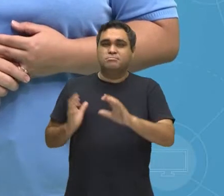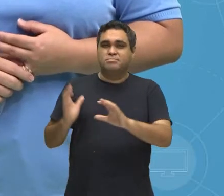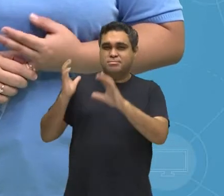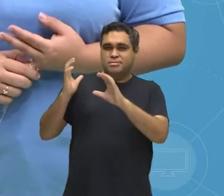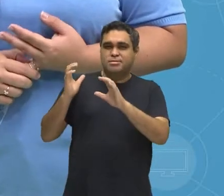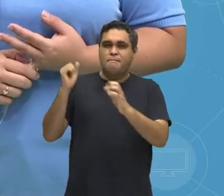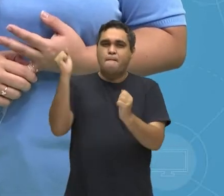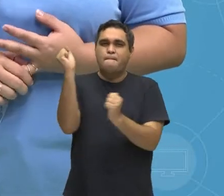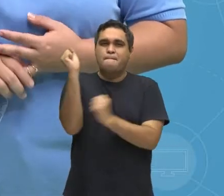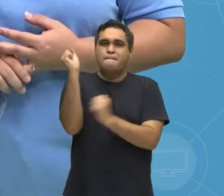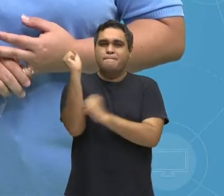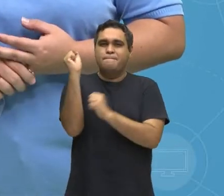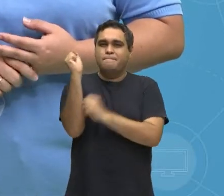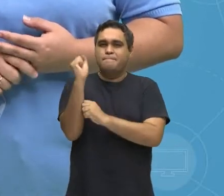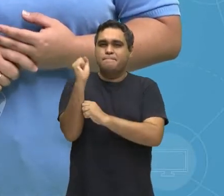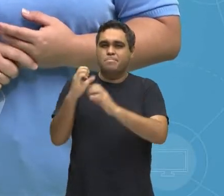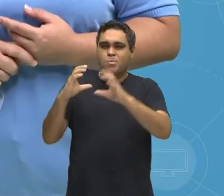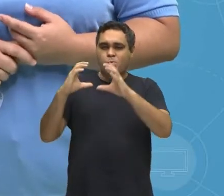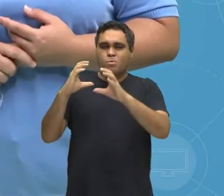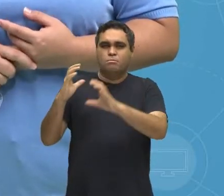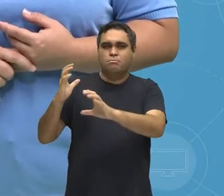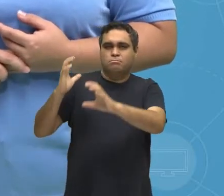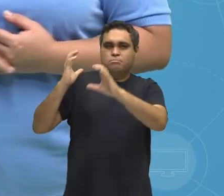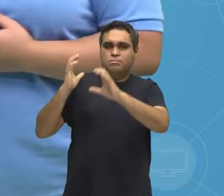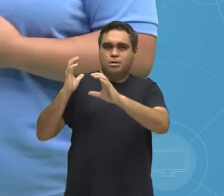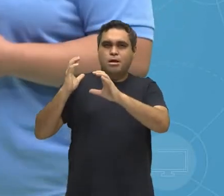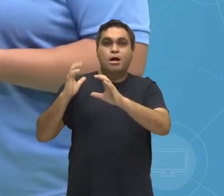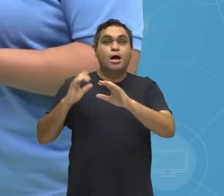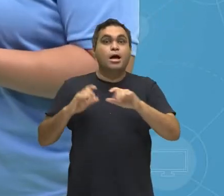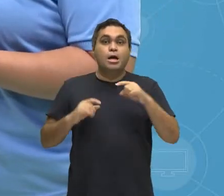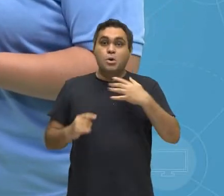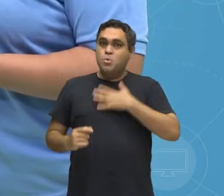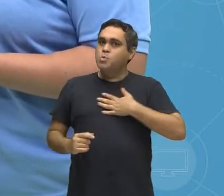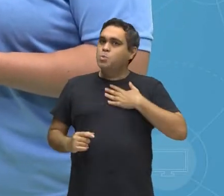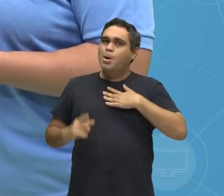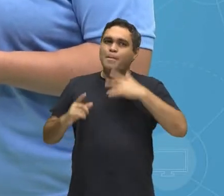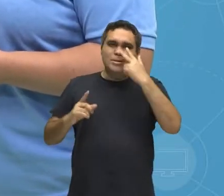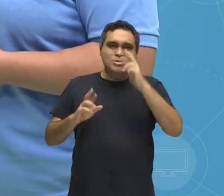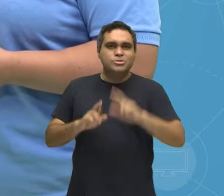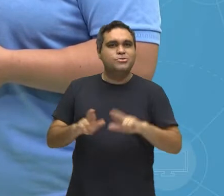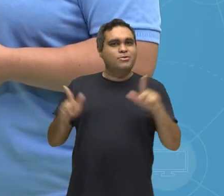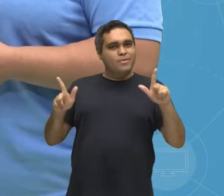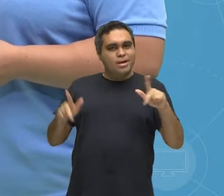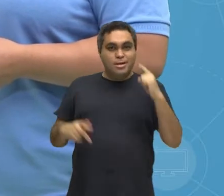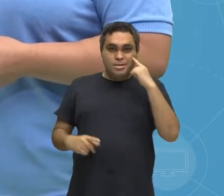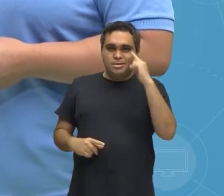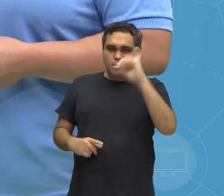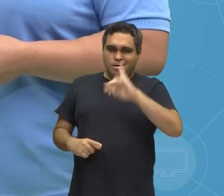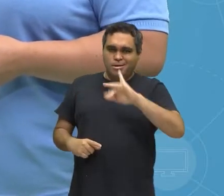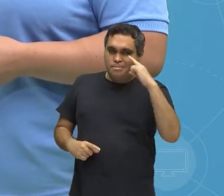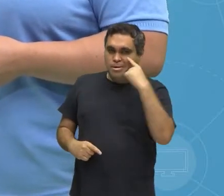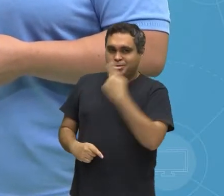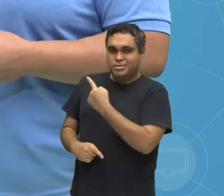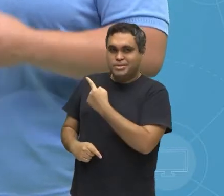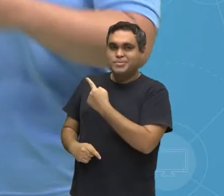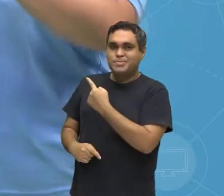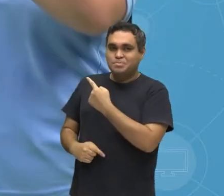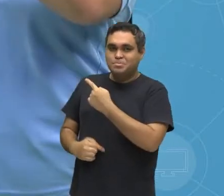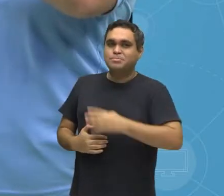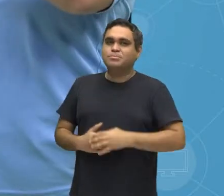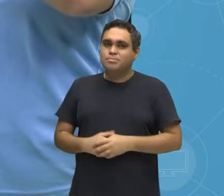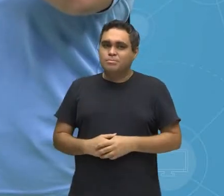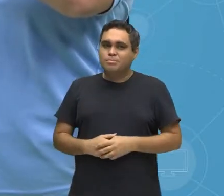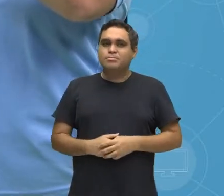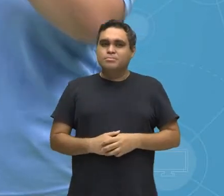gosto bastante, né? Ela é bem diferenciada, como vocês estão vendo aqui, né? Eles têm